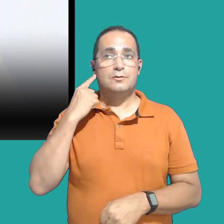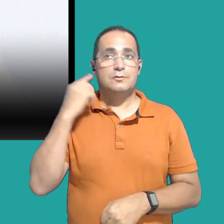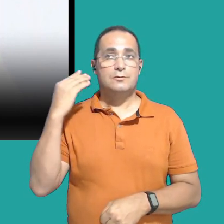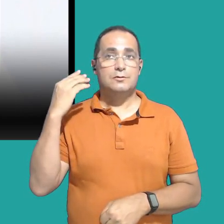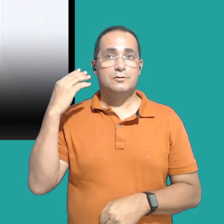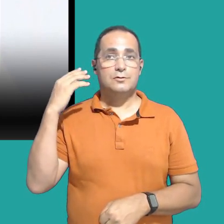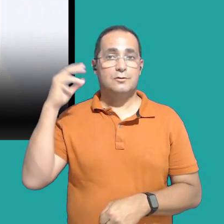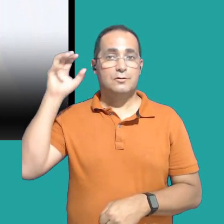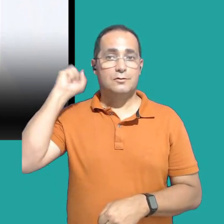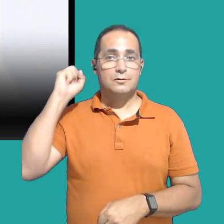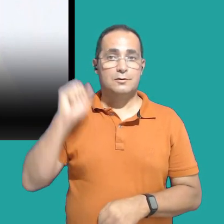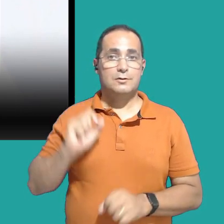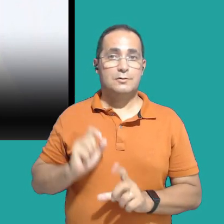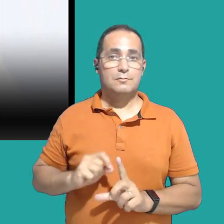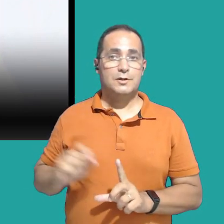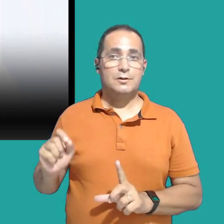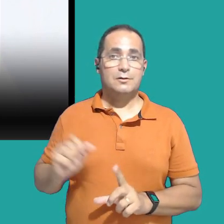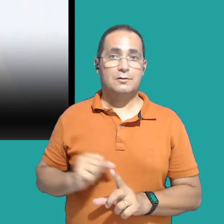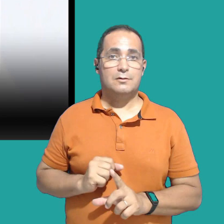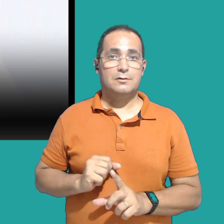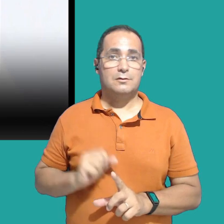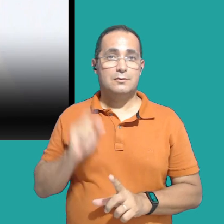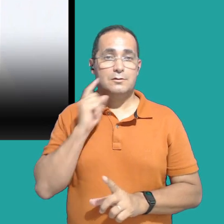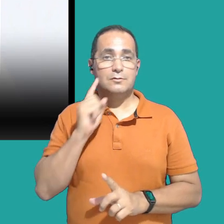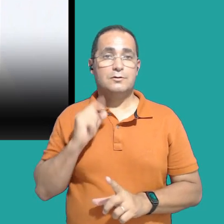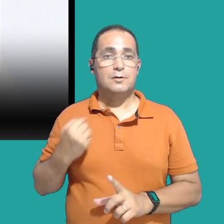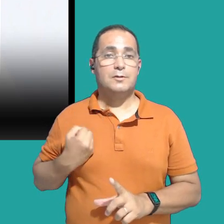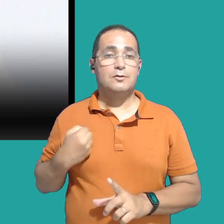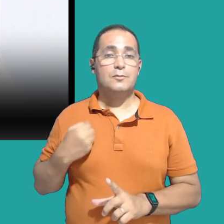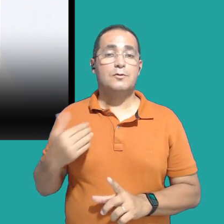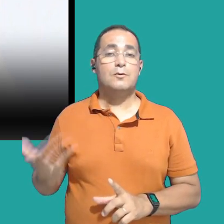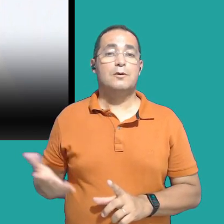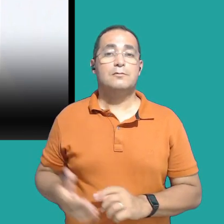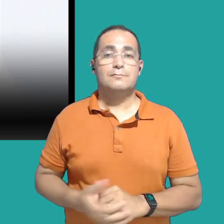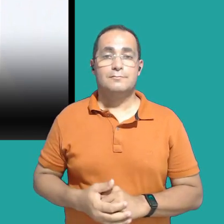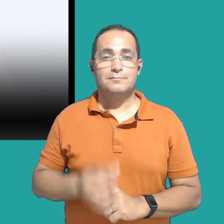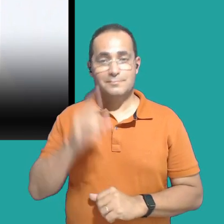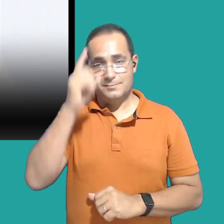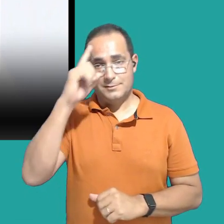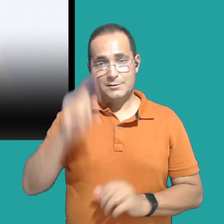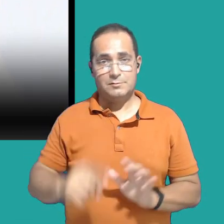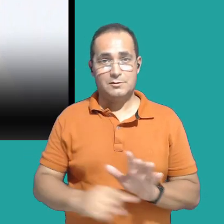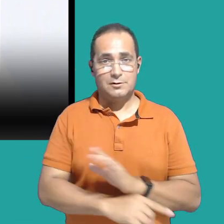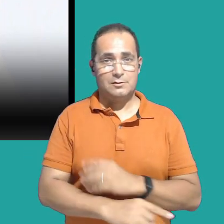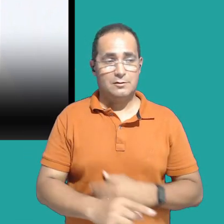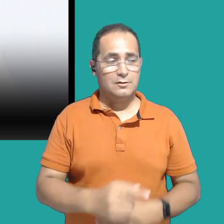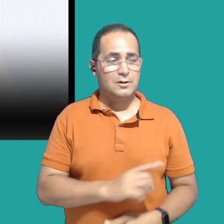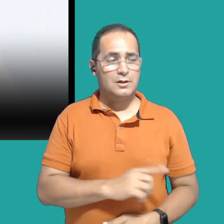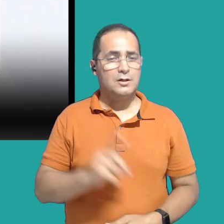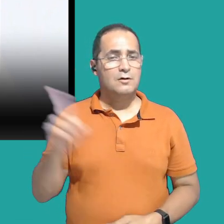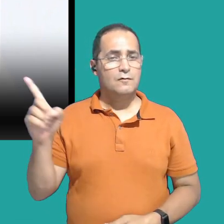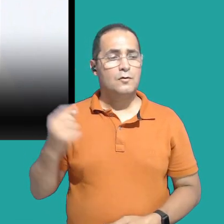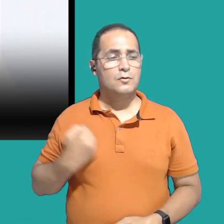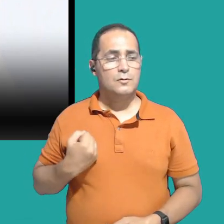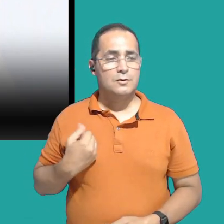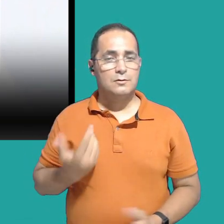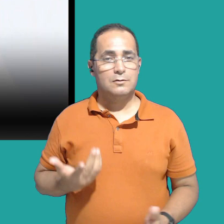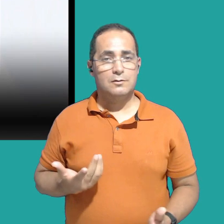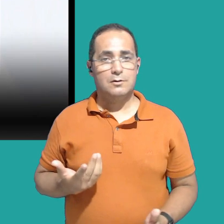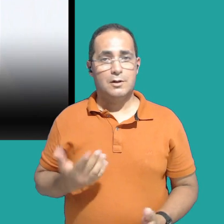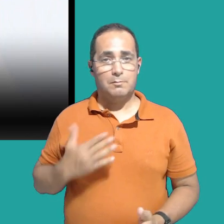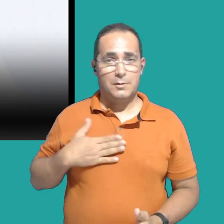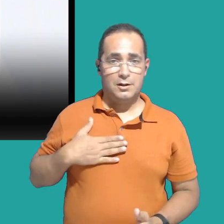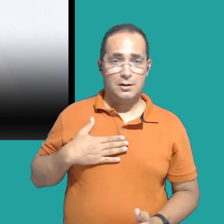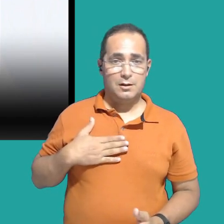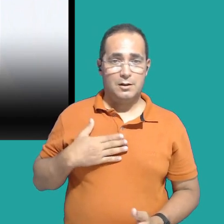fica lá esperando o seu número ser chamado, você só ouve um barulhinho, pirim, não sabe qual é a senha que estão chamando. Aí tem que perguntar para a pessoa do